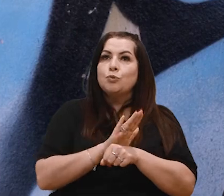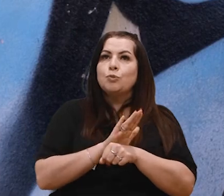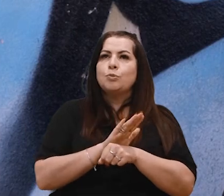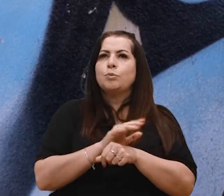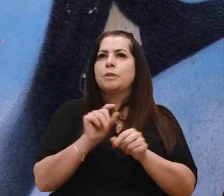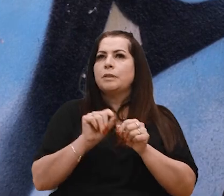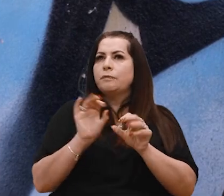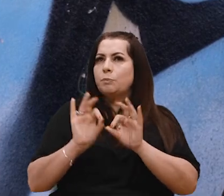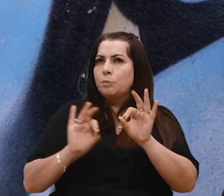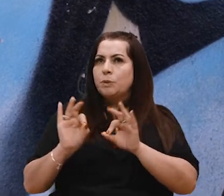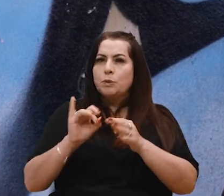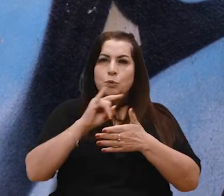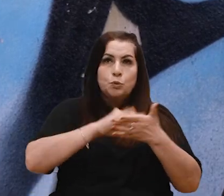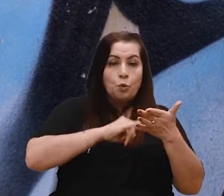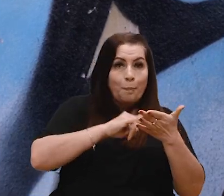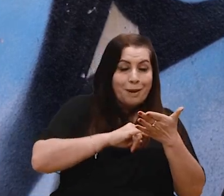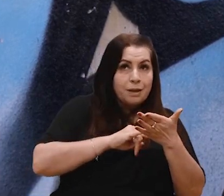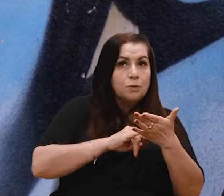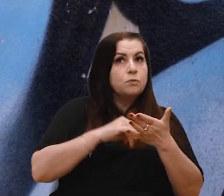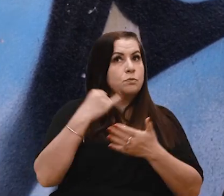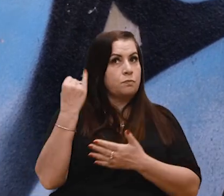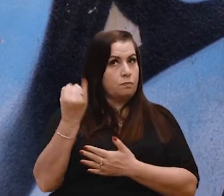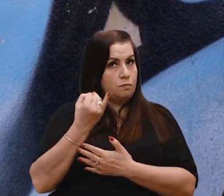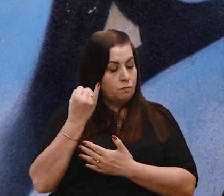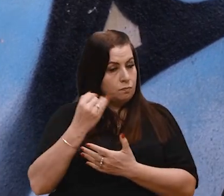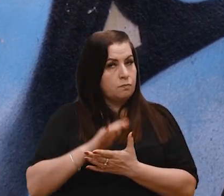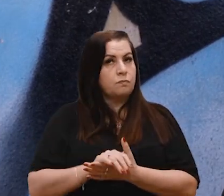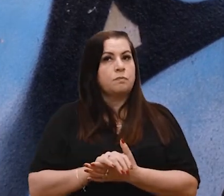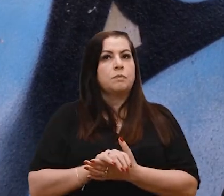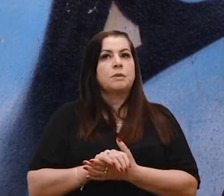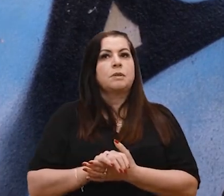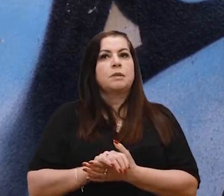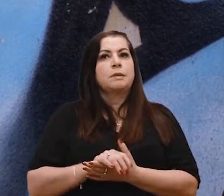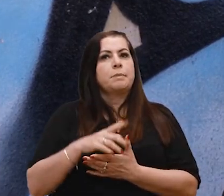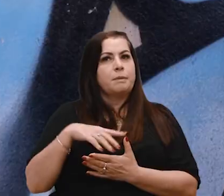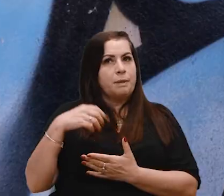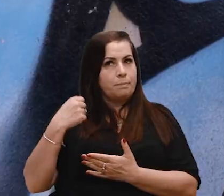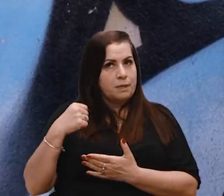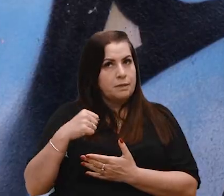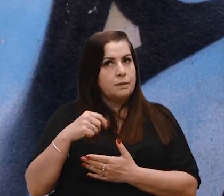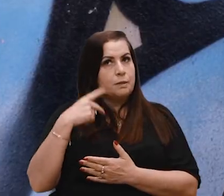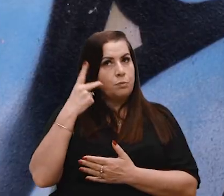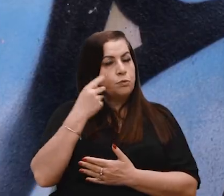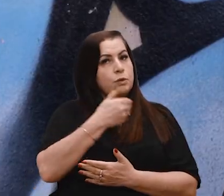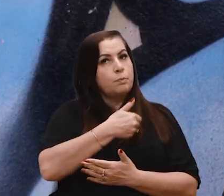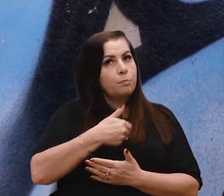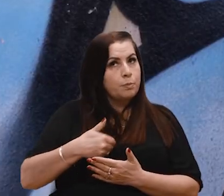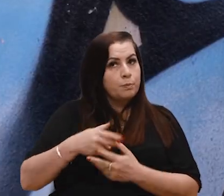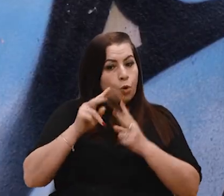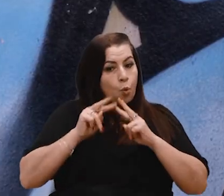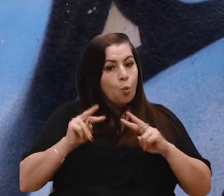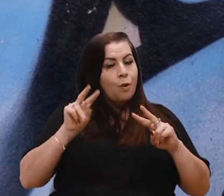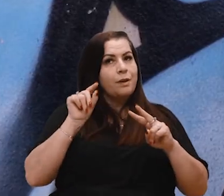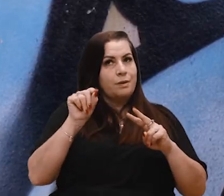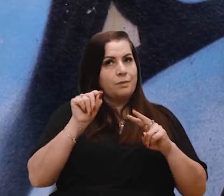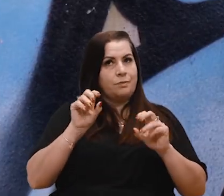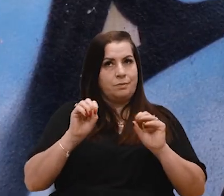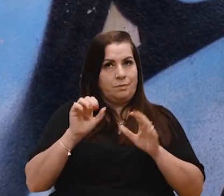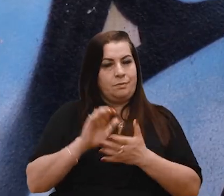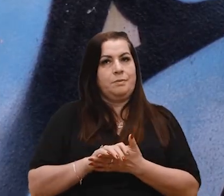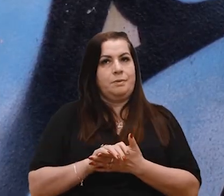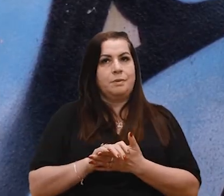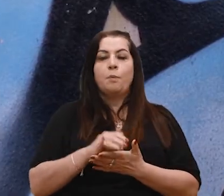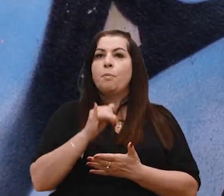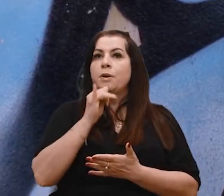porque ajuda na produção de documentos, isso é muito importante, mas a gente precisa de políticas públicas olhando